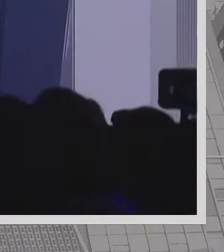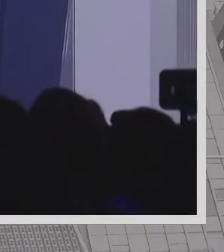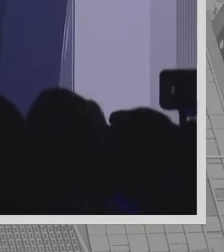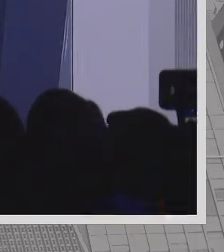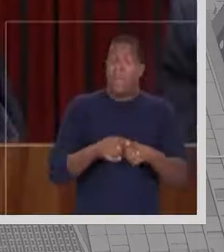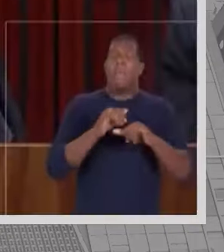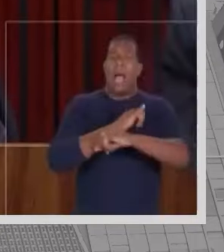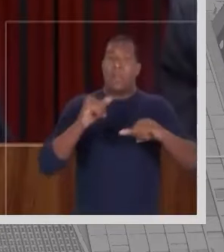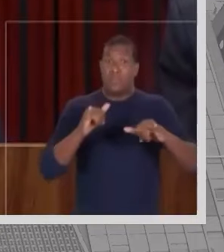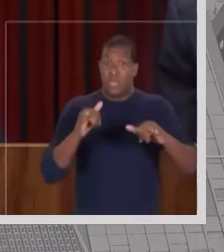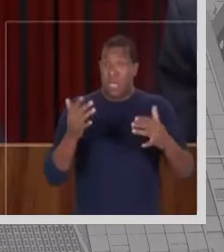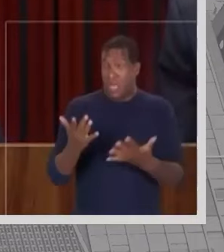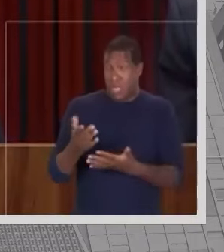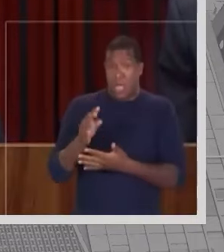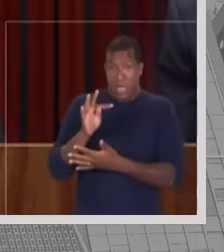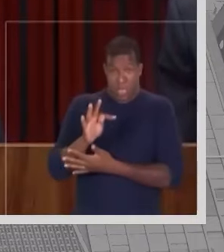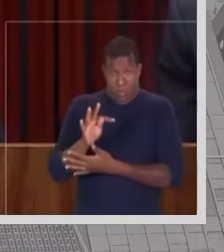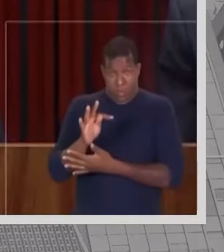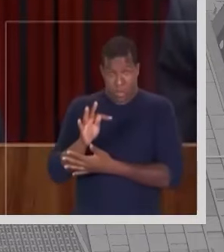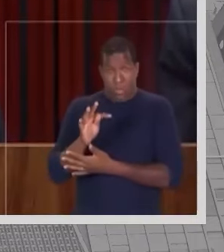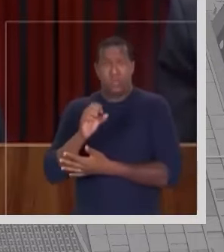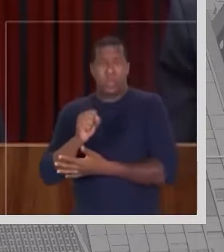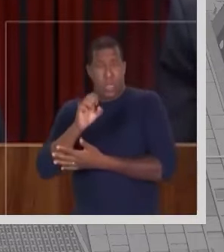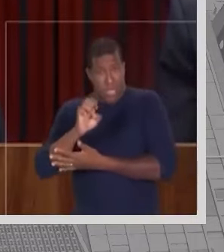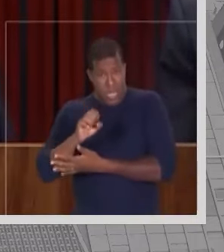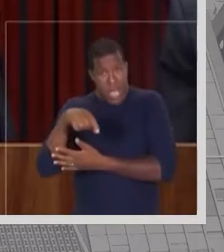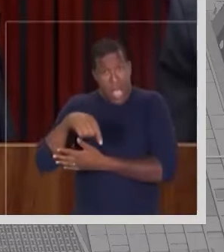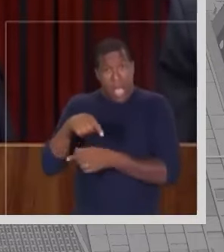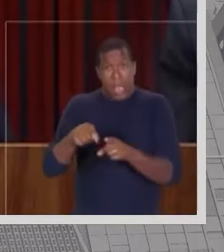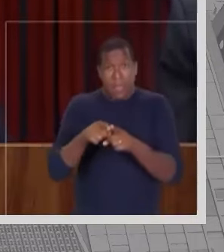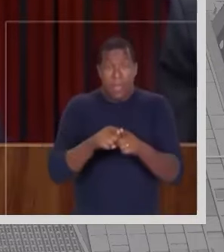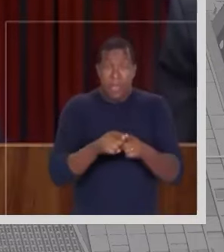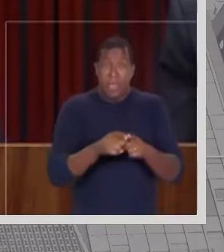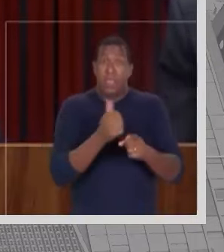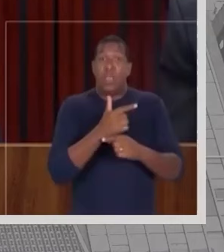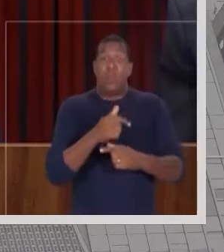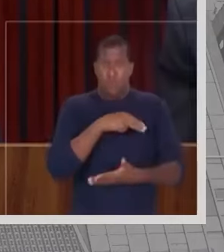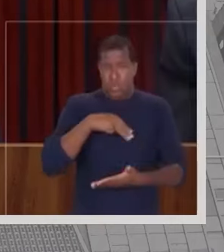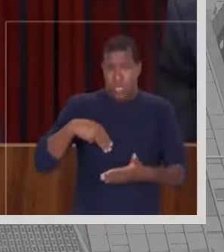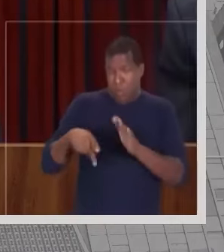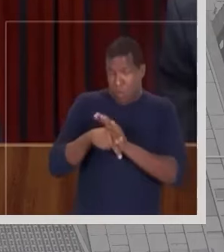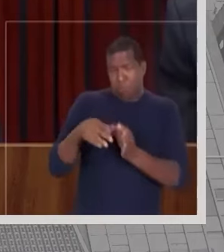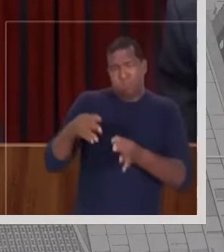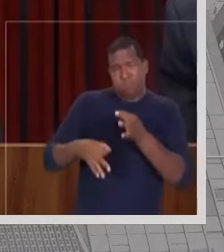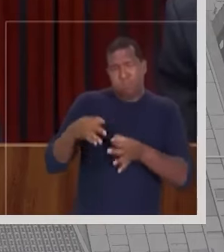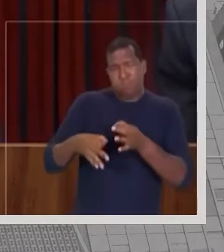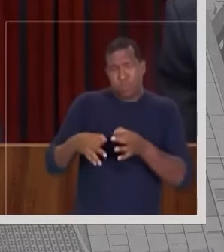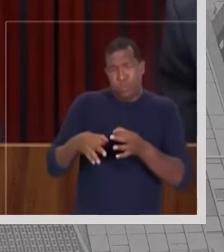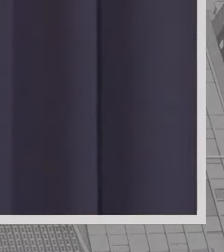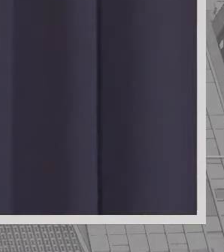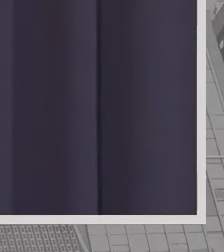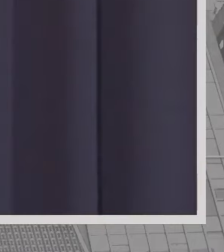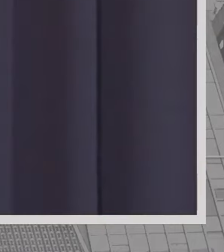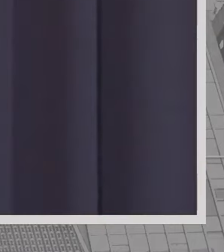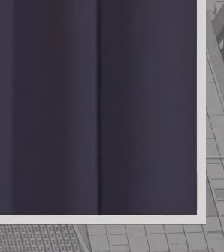Então, o que é que está realmente em discussão? De fato, nós precisamos ter mais transparência